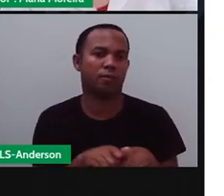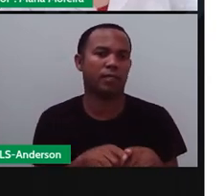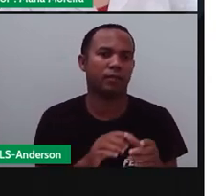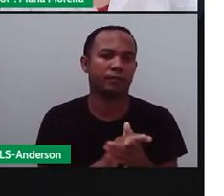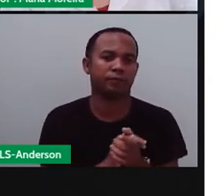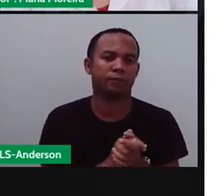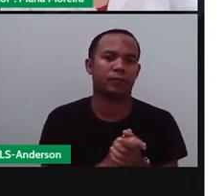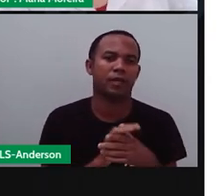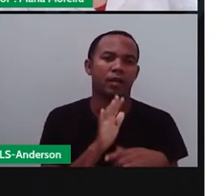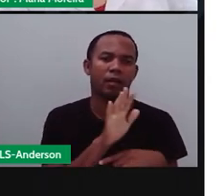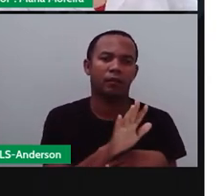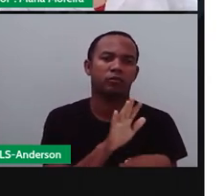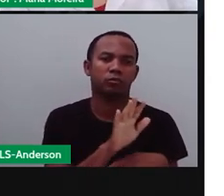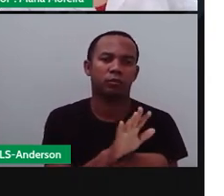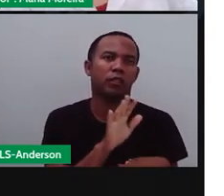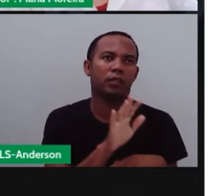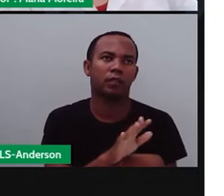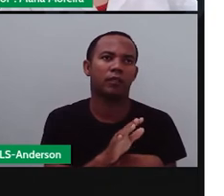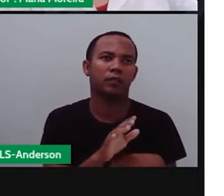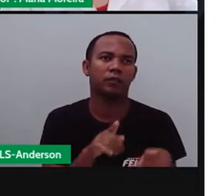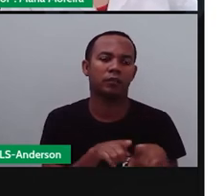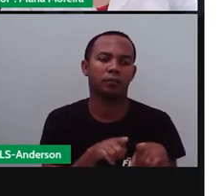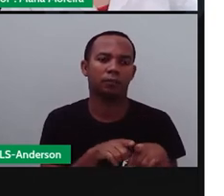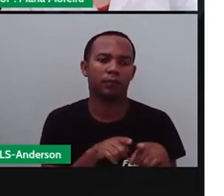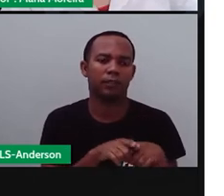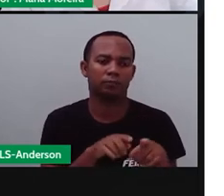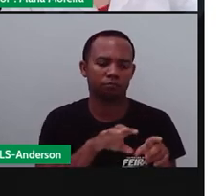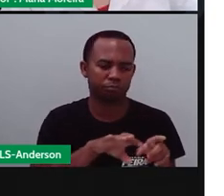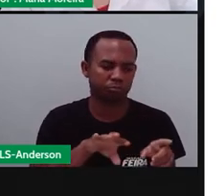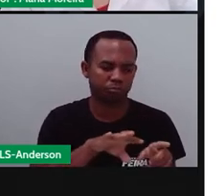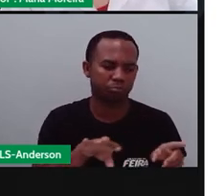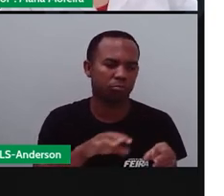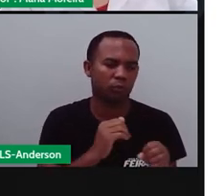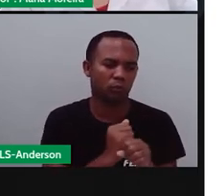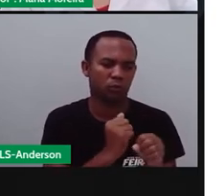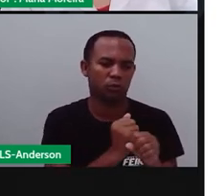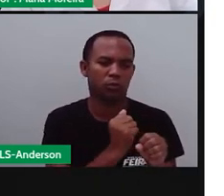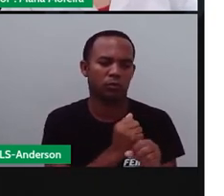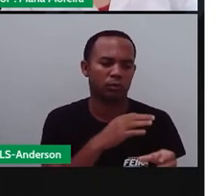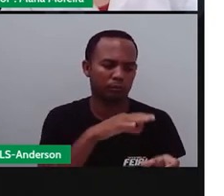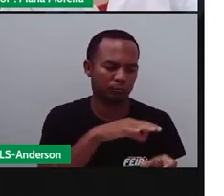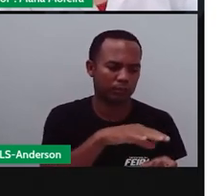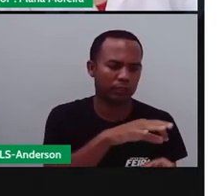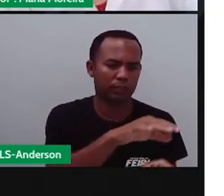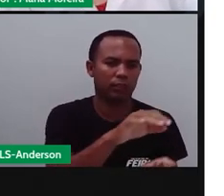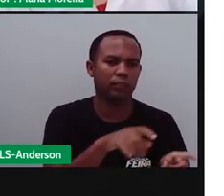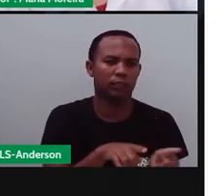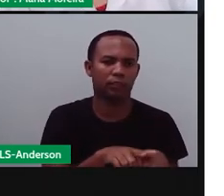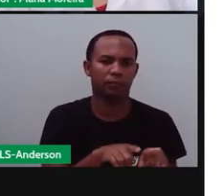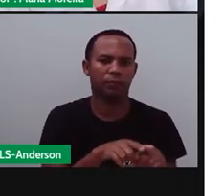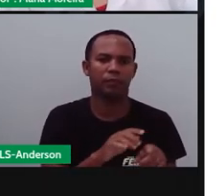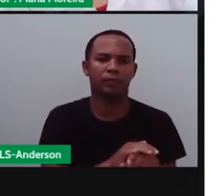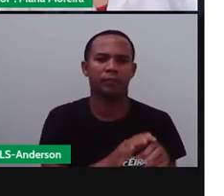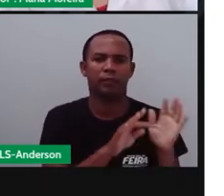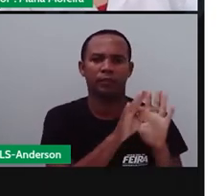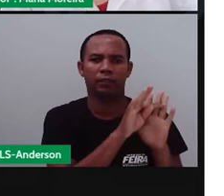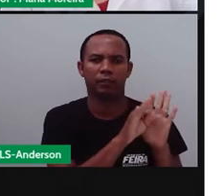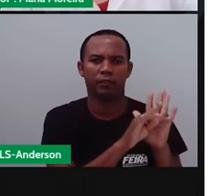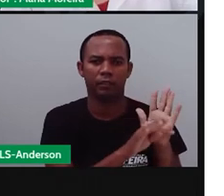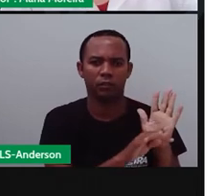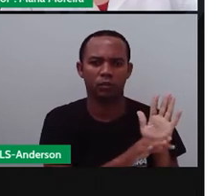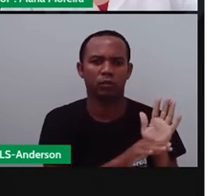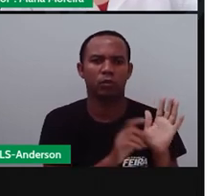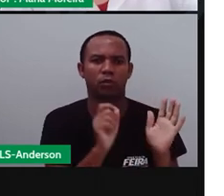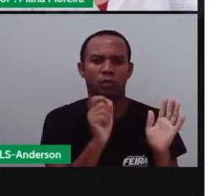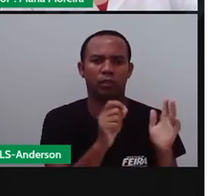né? Ajudar a montar, né? A desmontar, a construir, a plantar. Bom, o texto instrucional